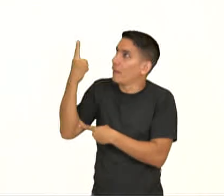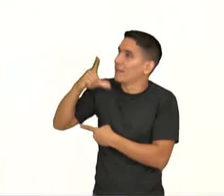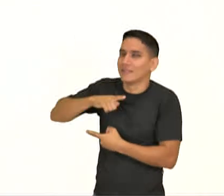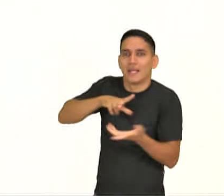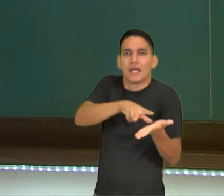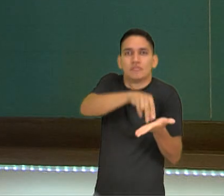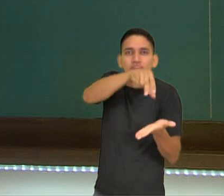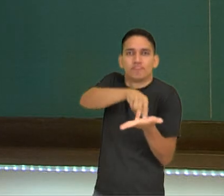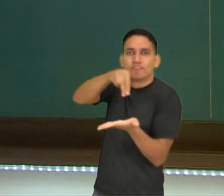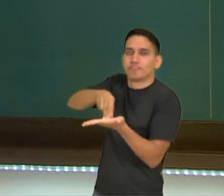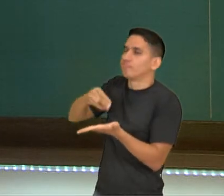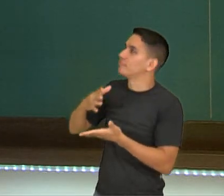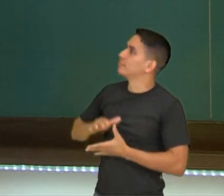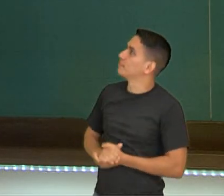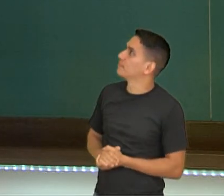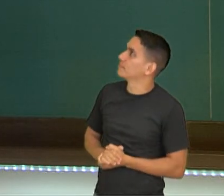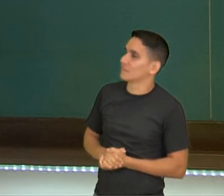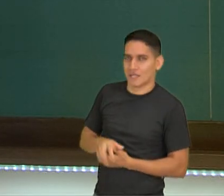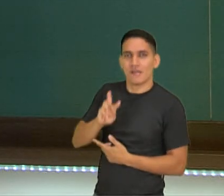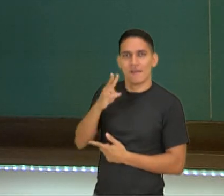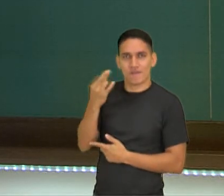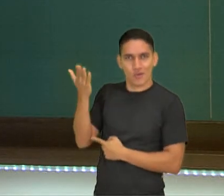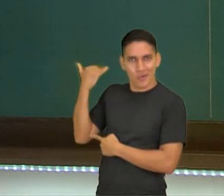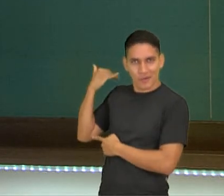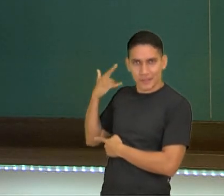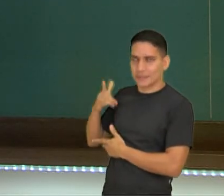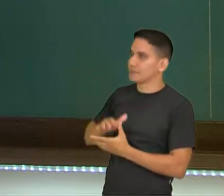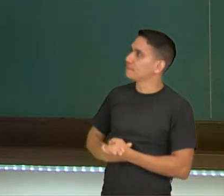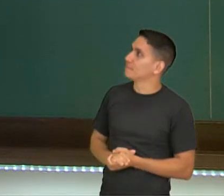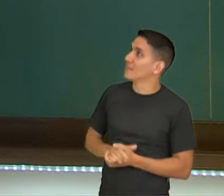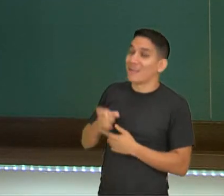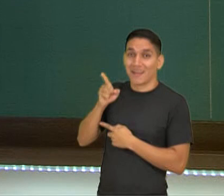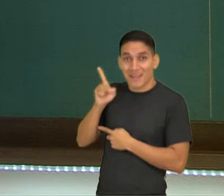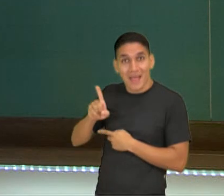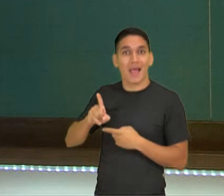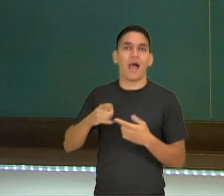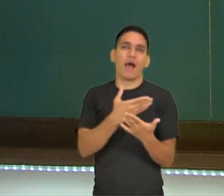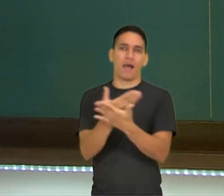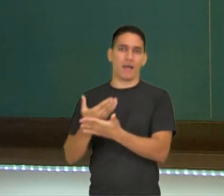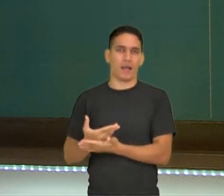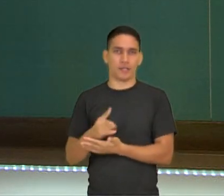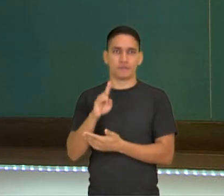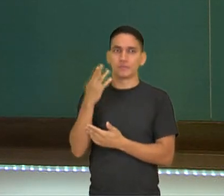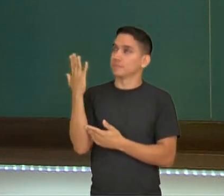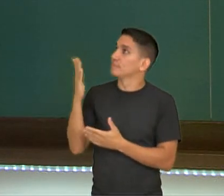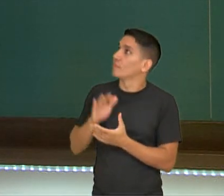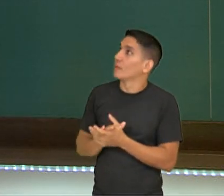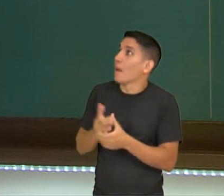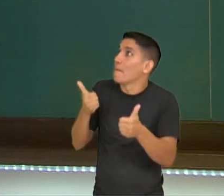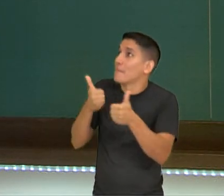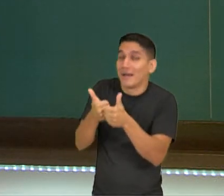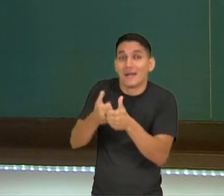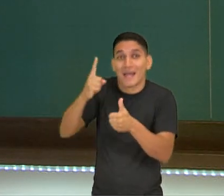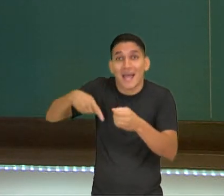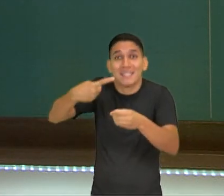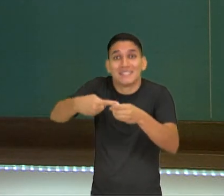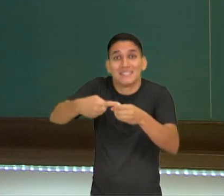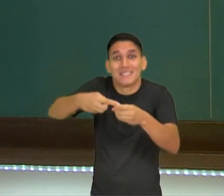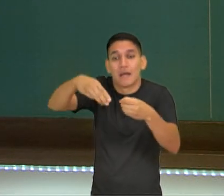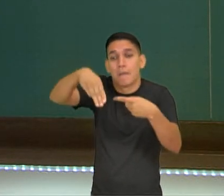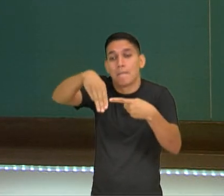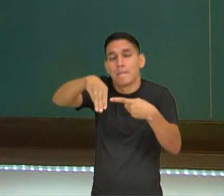pirâmides de Meroé, que vocês viram nos slides anteriores desta aula. Aqui ficaria a cidade de